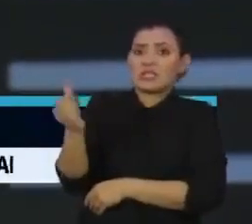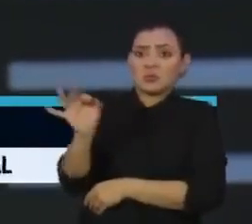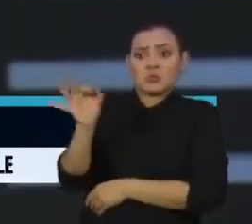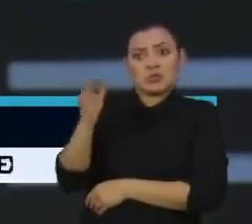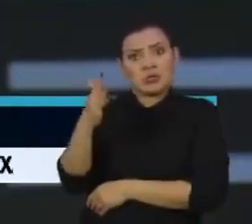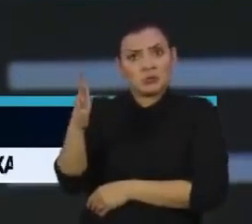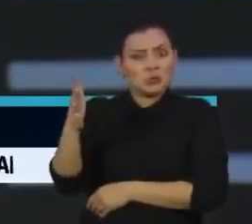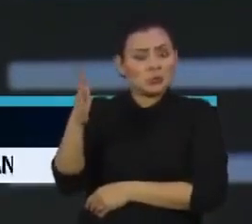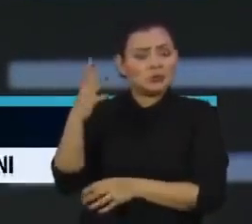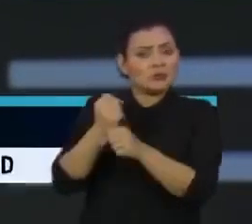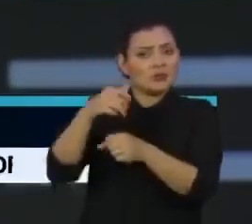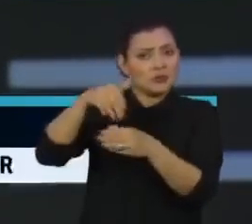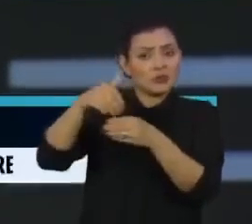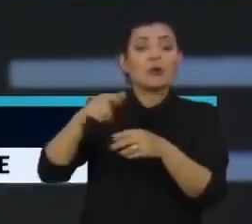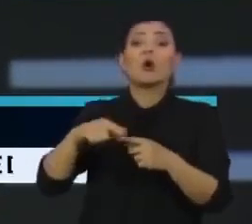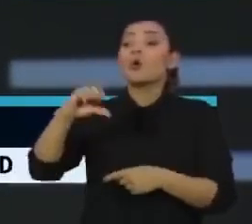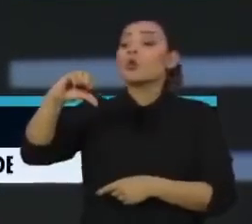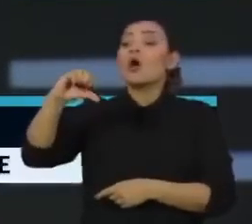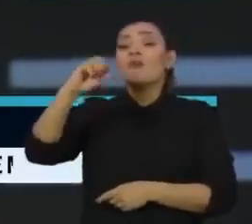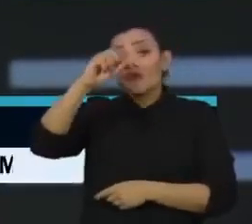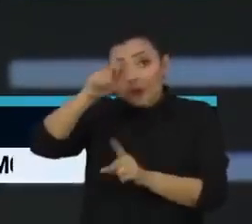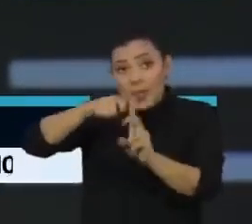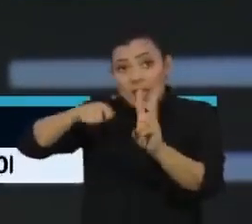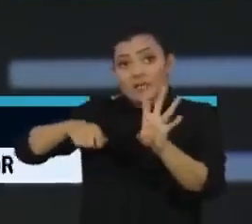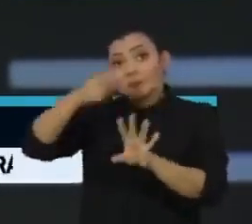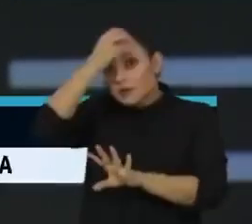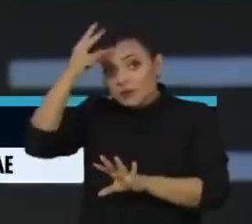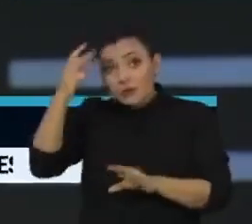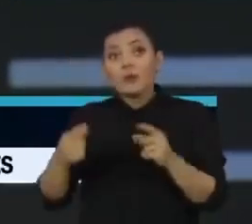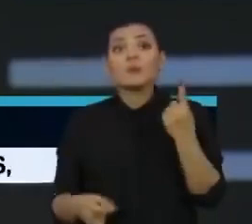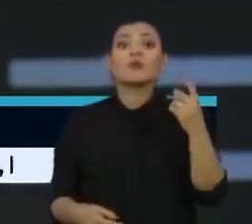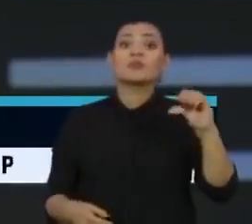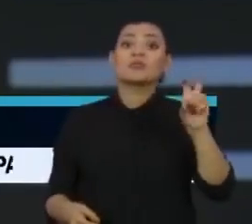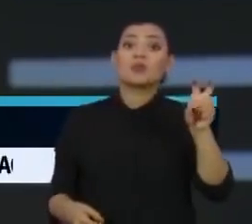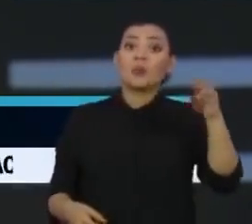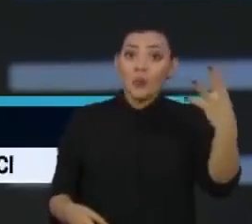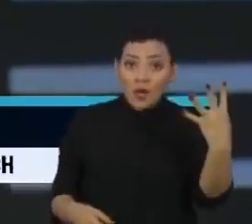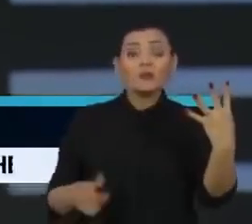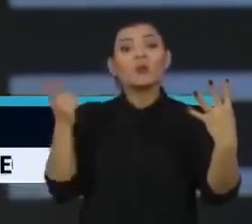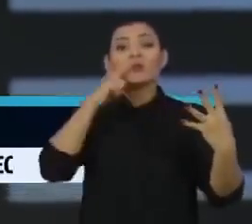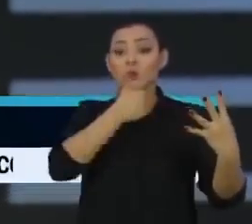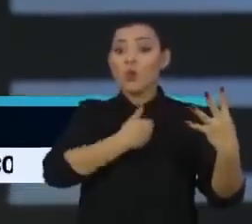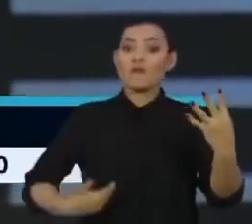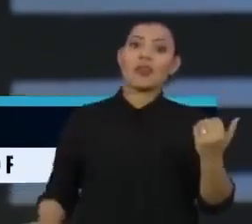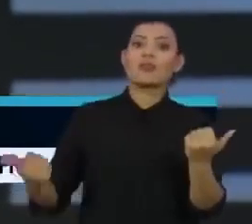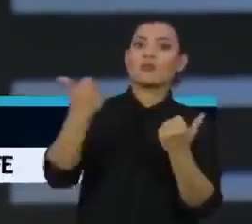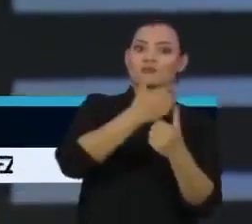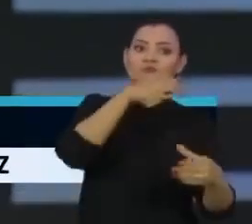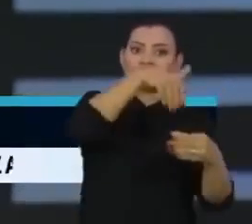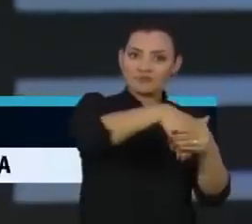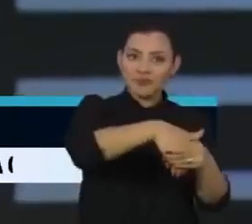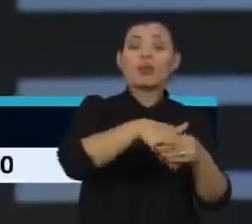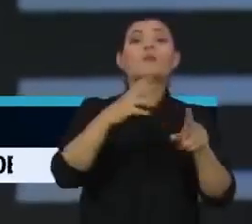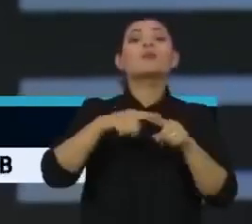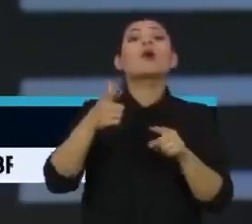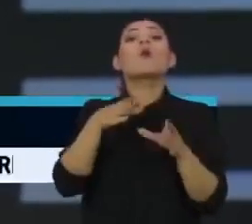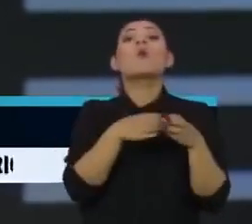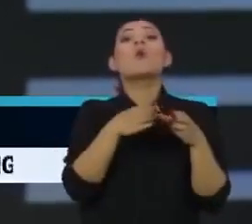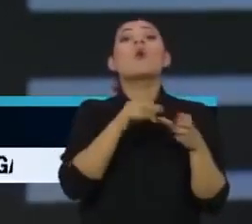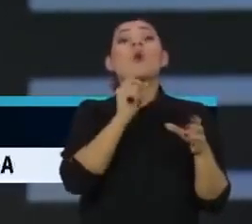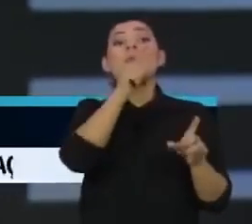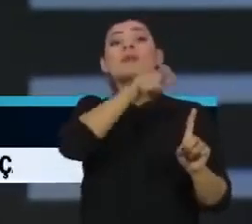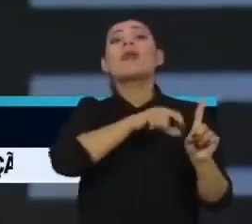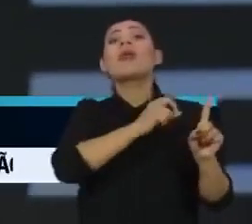partidos políticos. Ficou 9 meses na prefeitura, em 1954 eleito governador contra aquele que tinha uma máquina